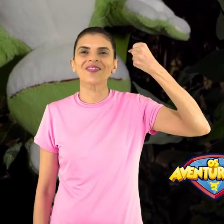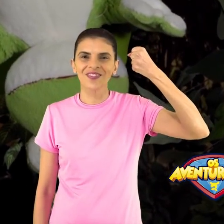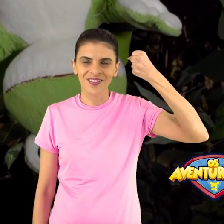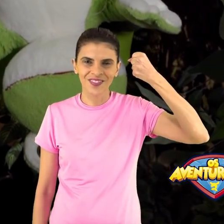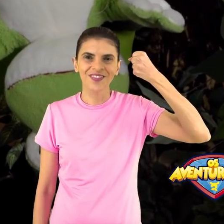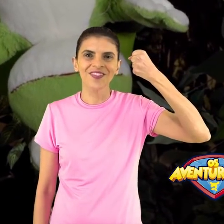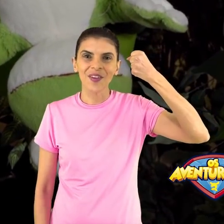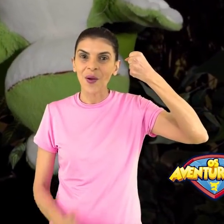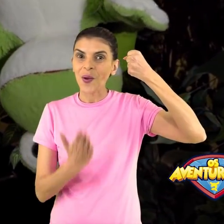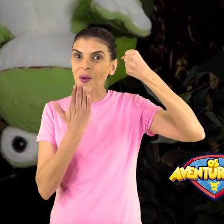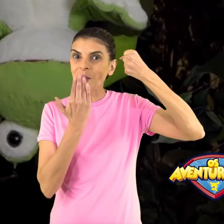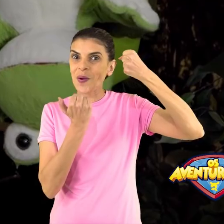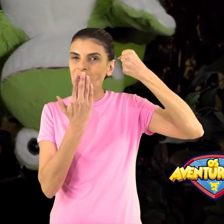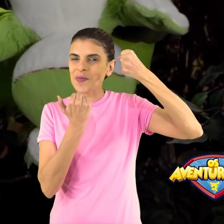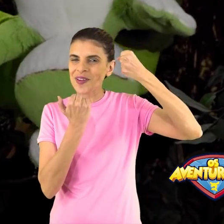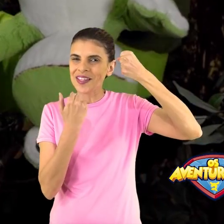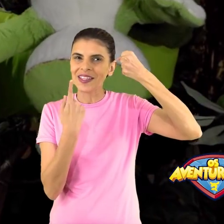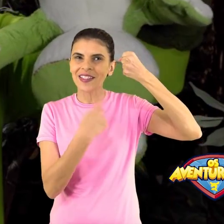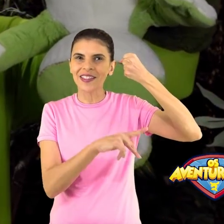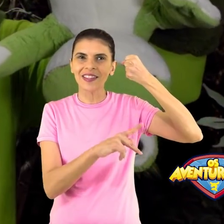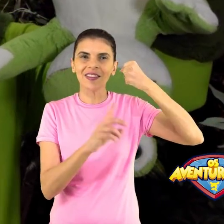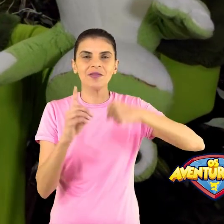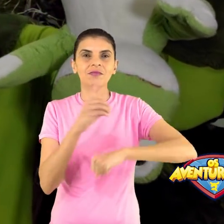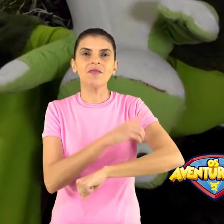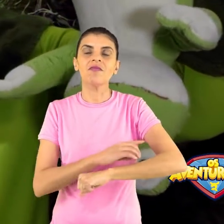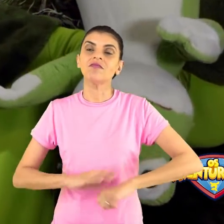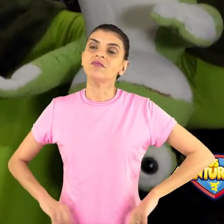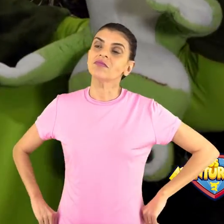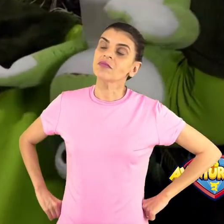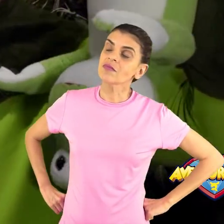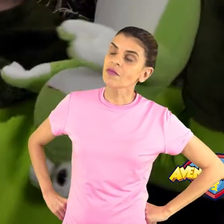Vai virar comida para o Fefo!